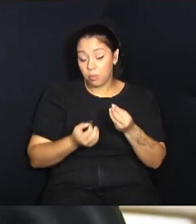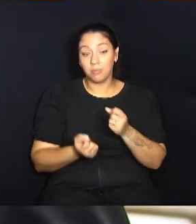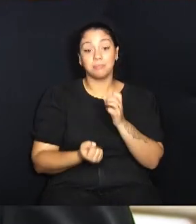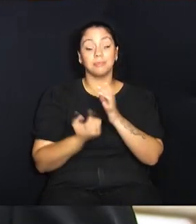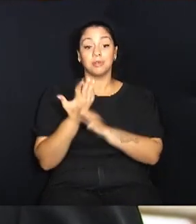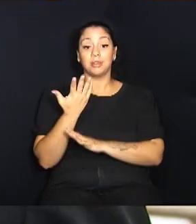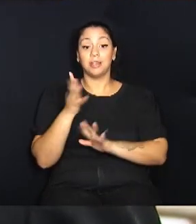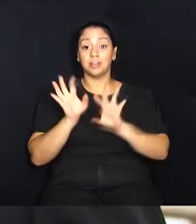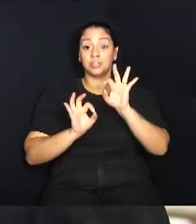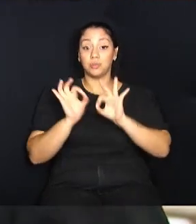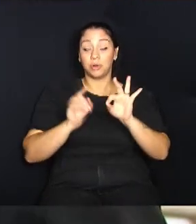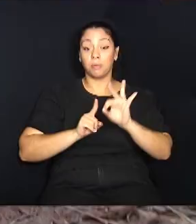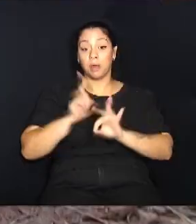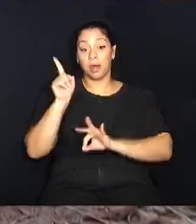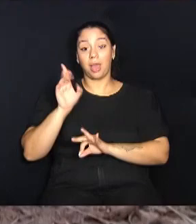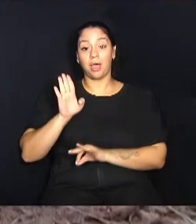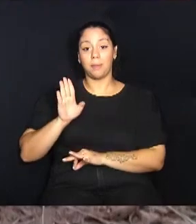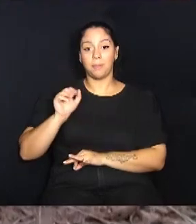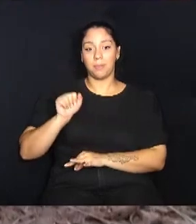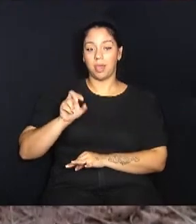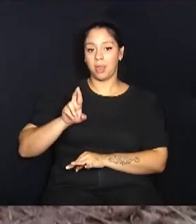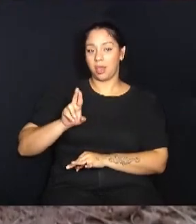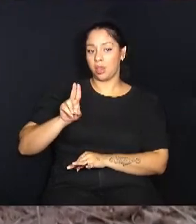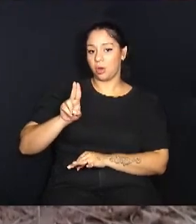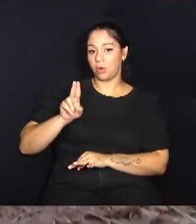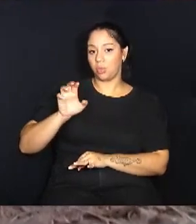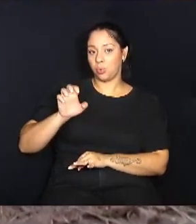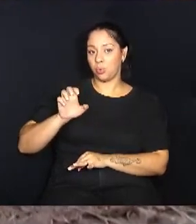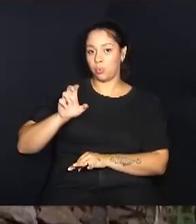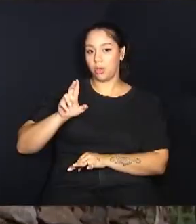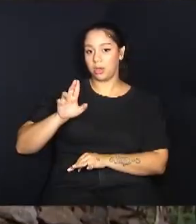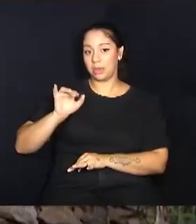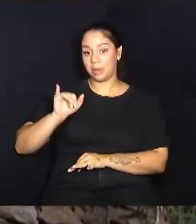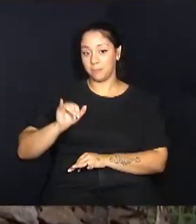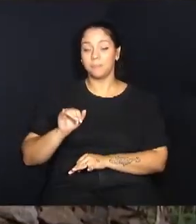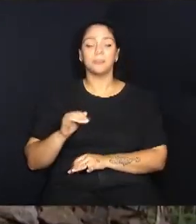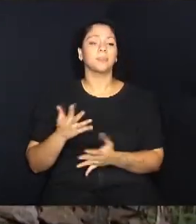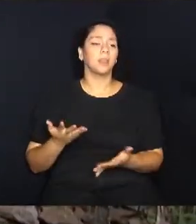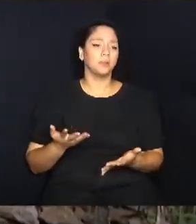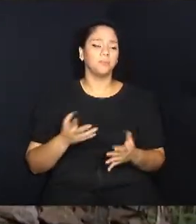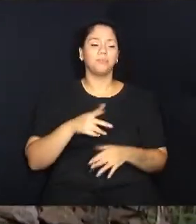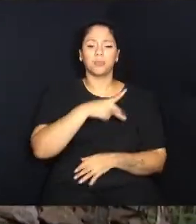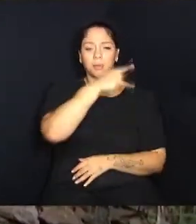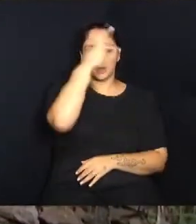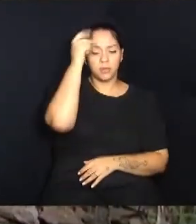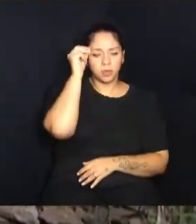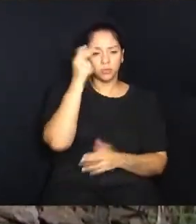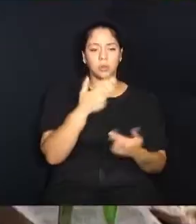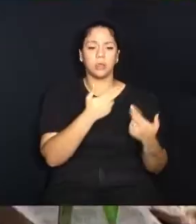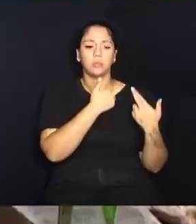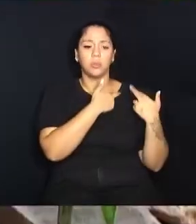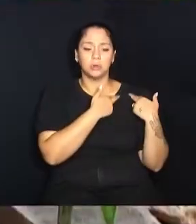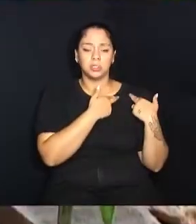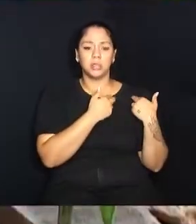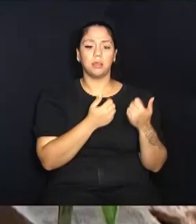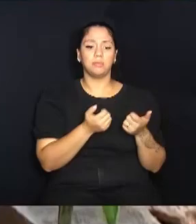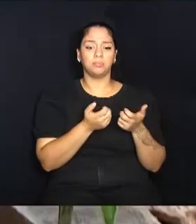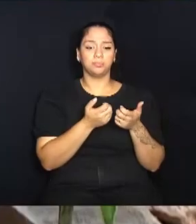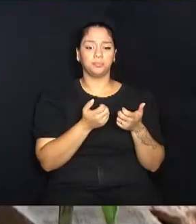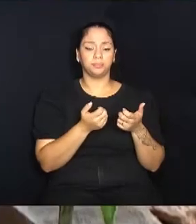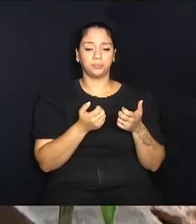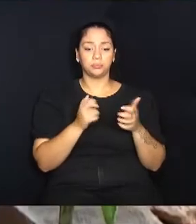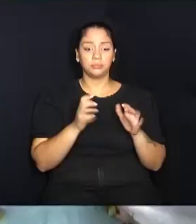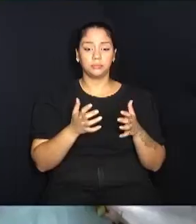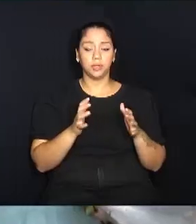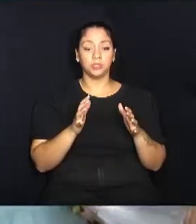foi um sucesso na cidade de Barueri. Por meio da proposta, a prefeitura seria responsável por disponibilizar